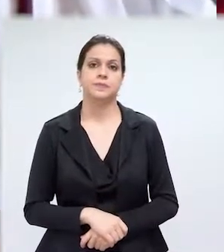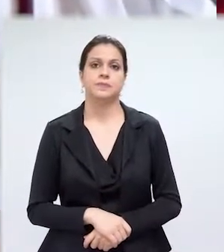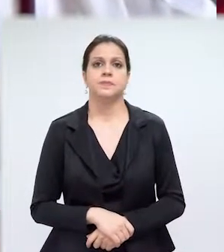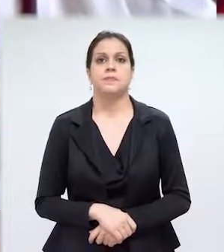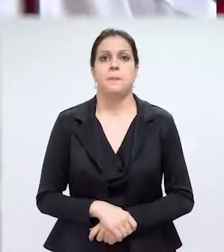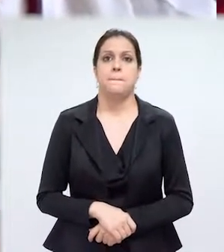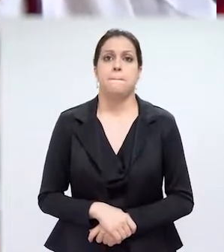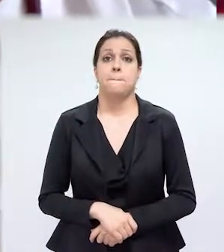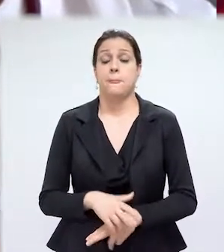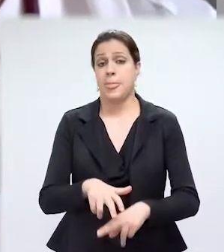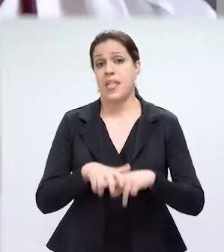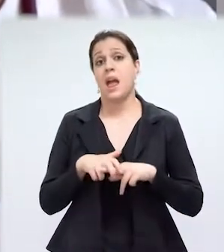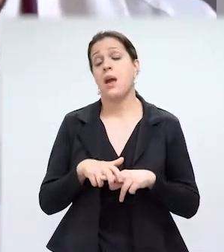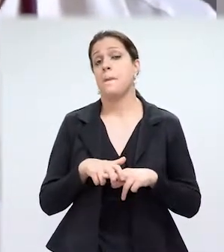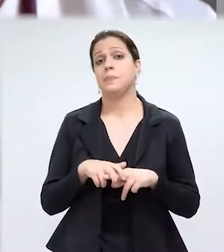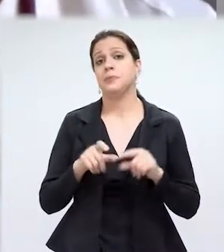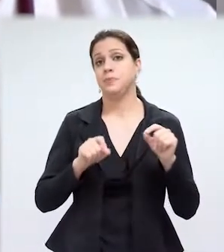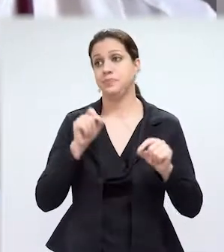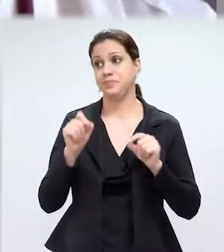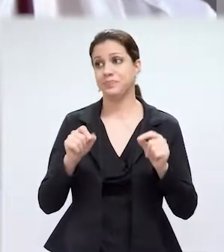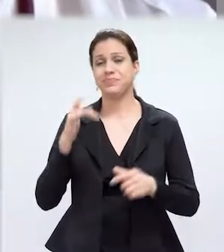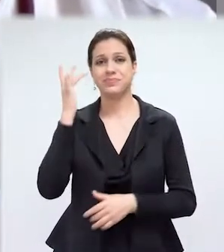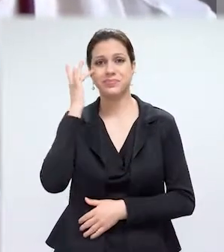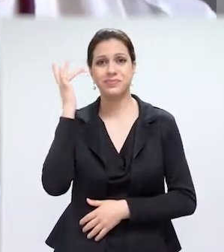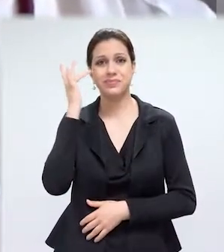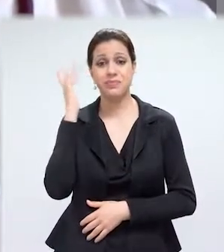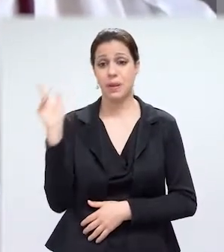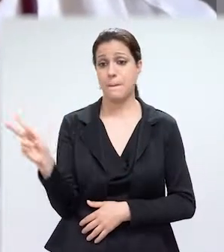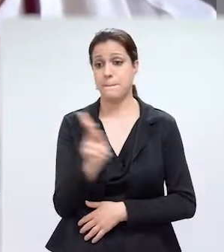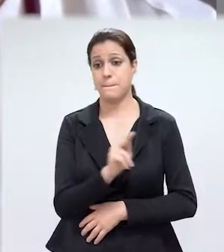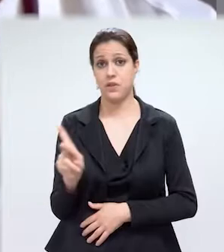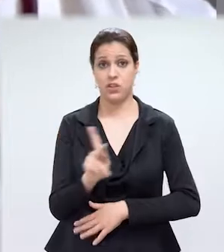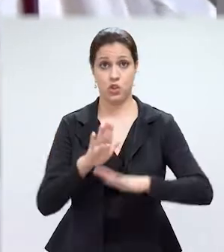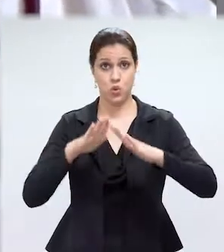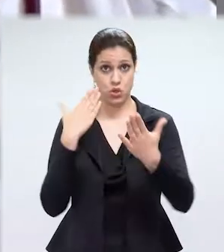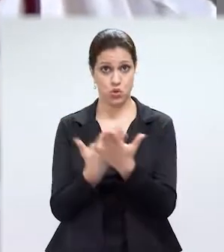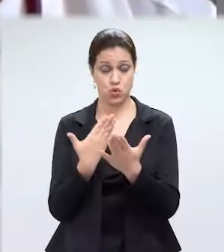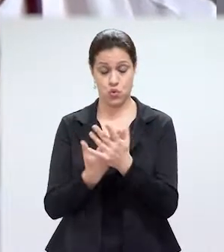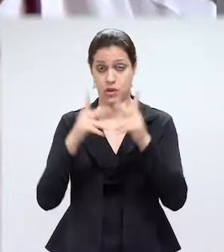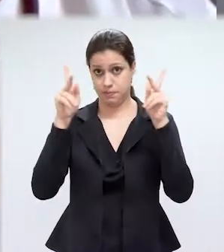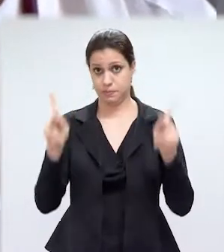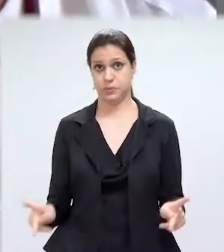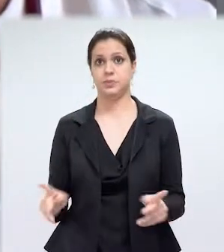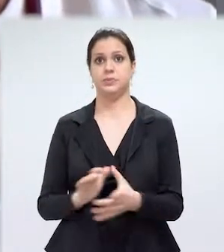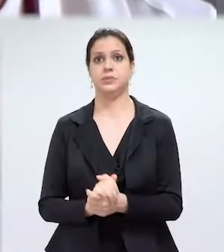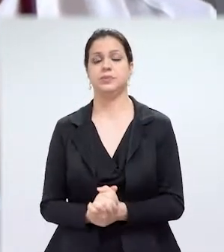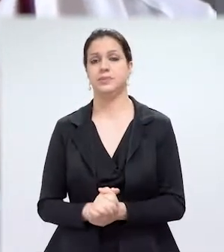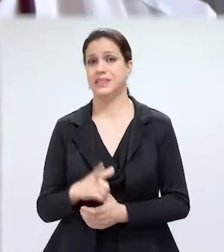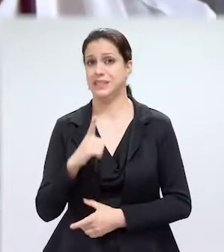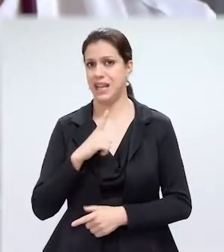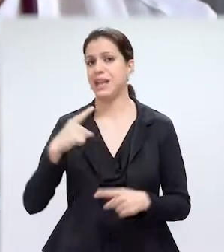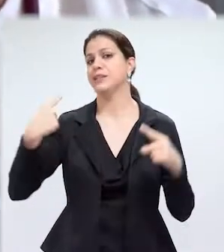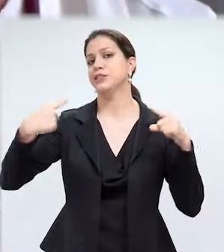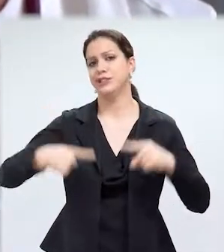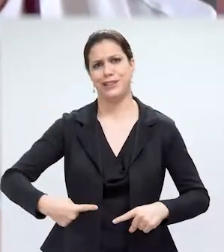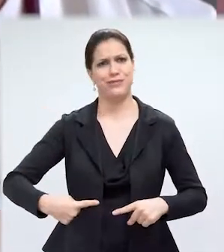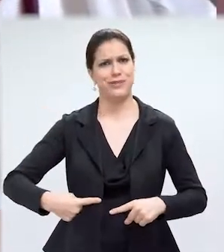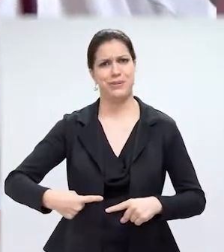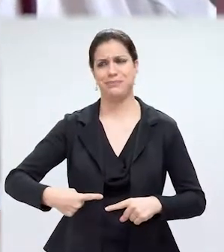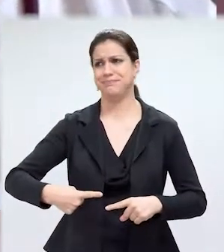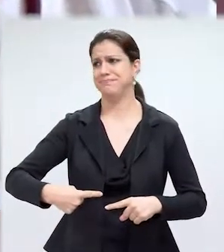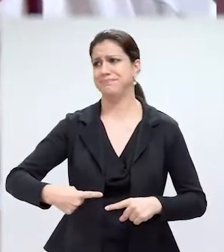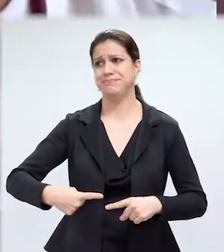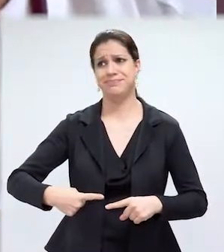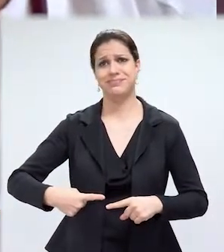né, ela tem um outro tipo de acesso. Então, é por isso que eu acho que os professores da escola